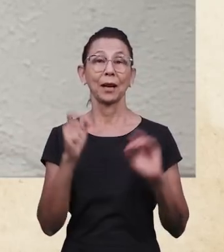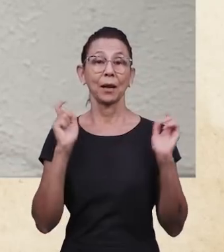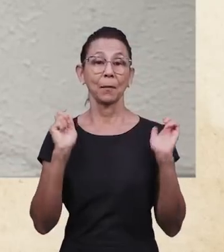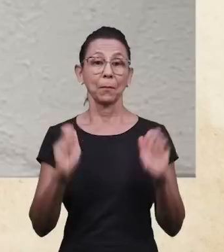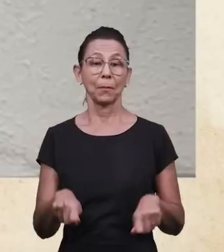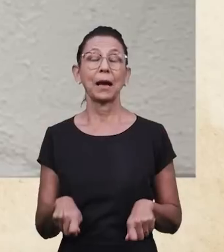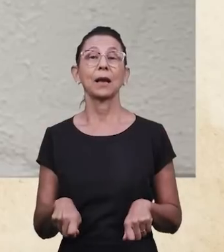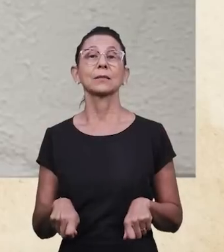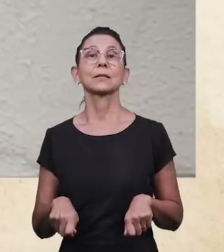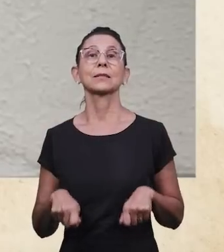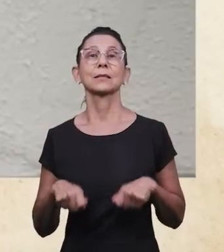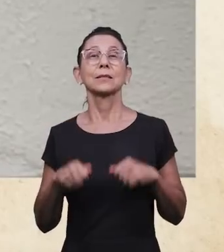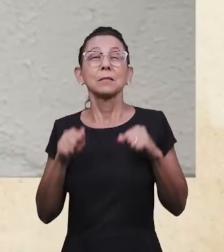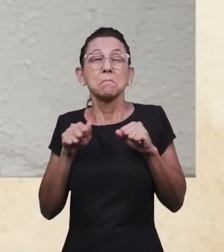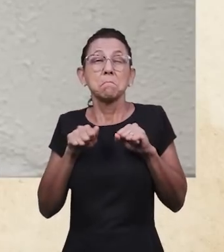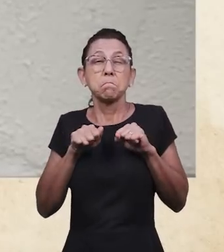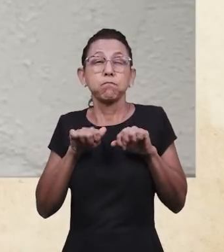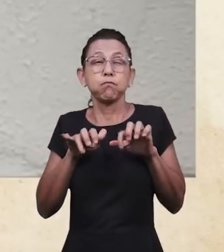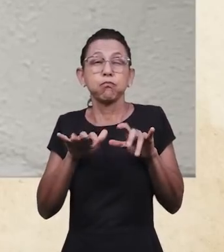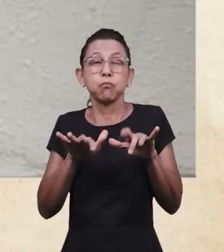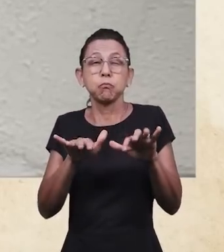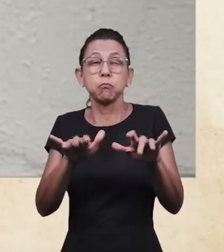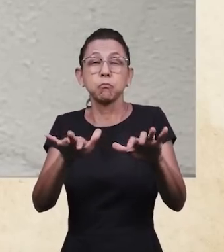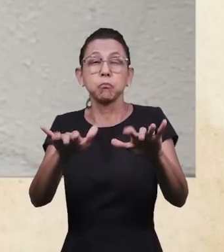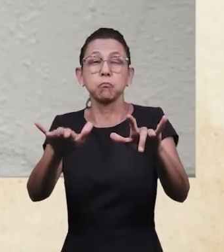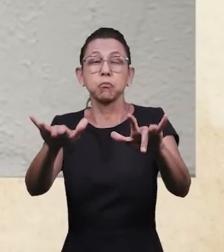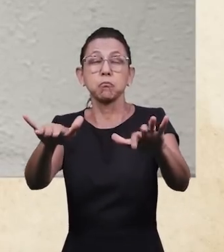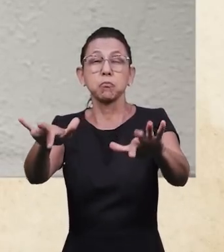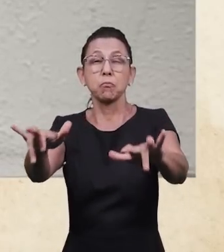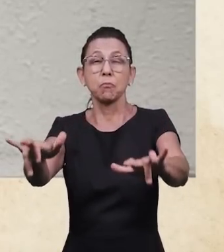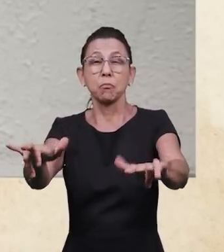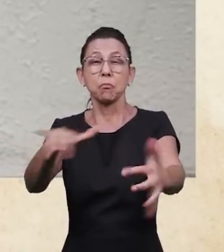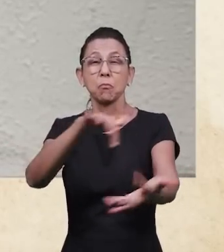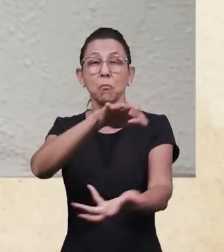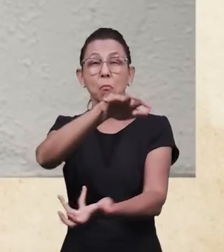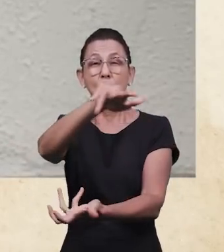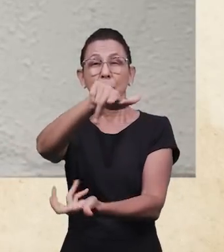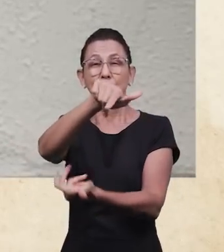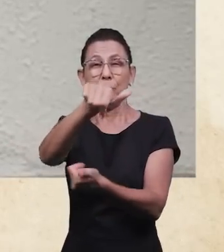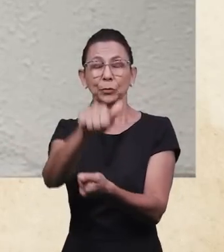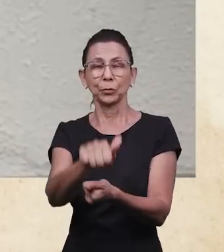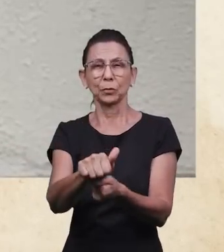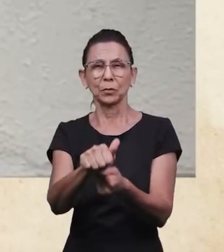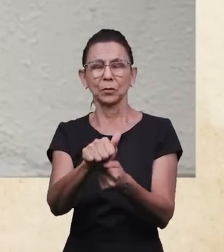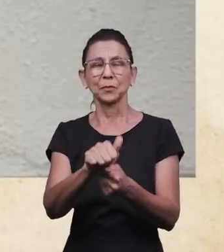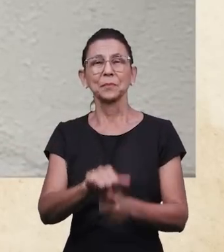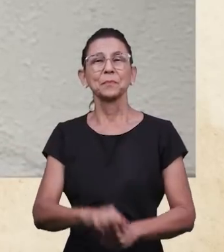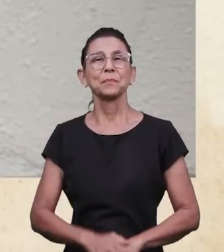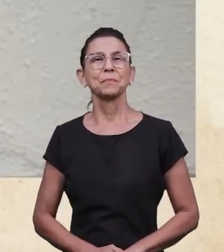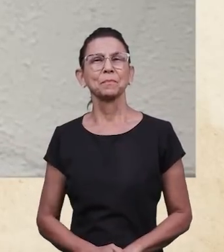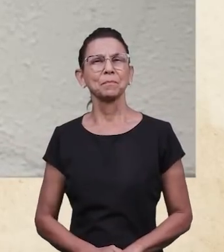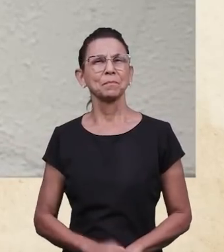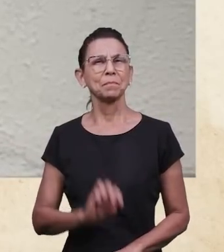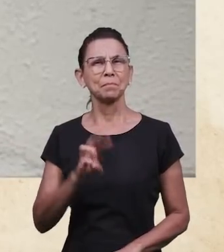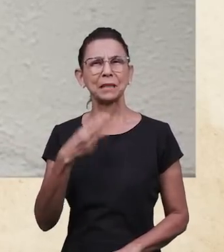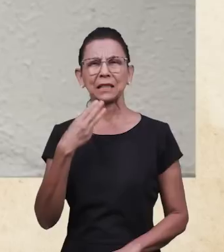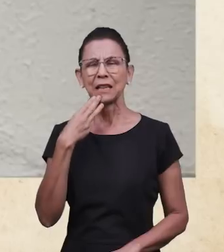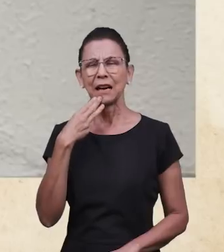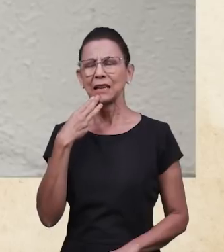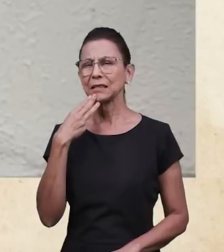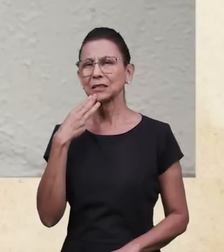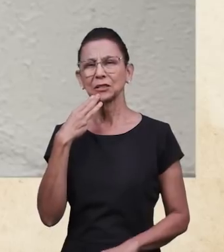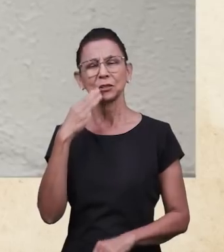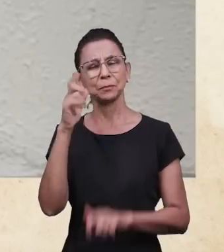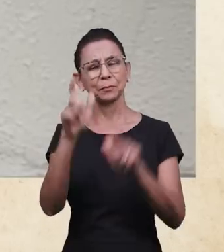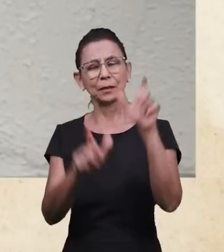tem capacitado os jovens que têm praticado isso, baseado na